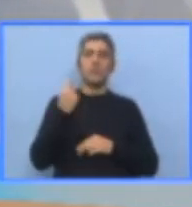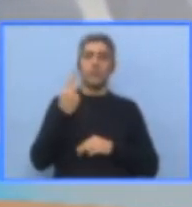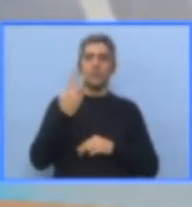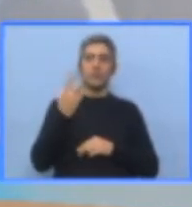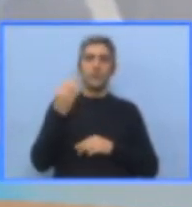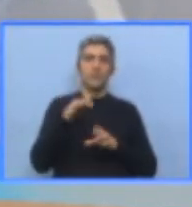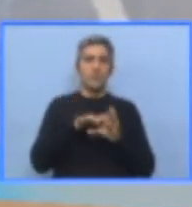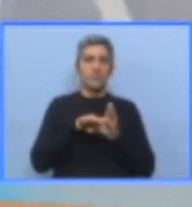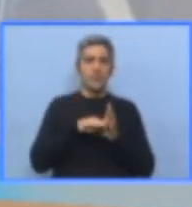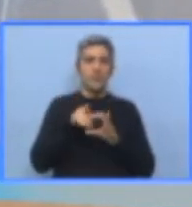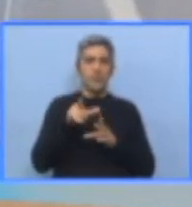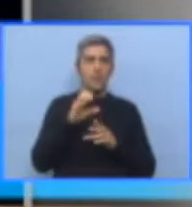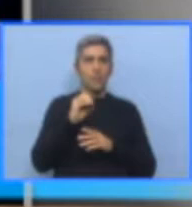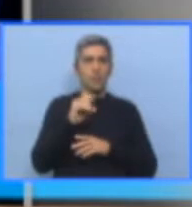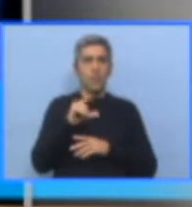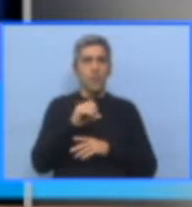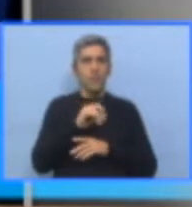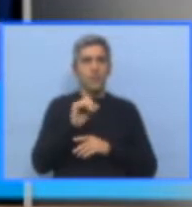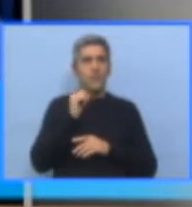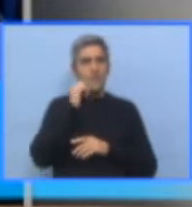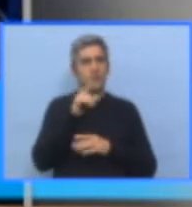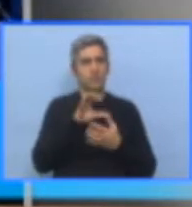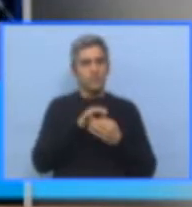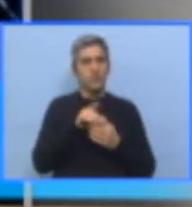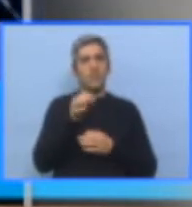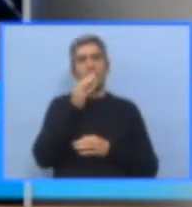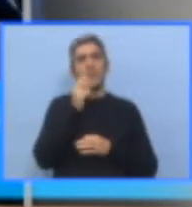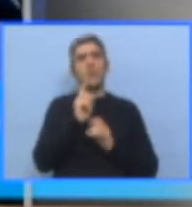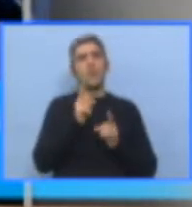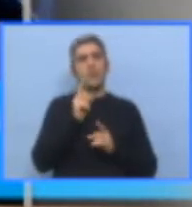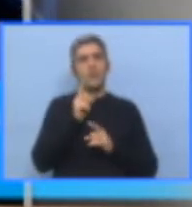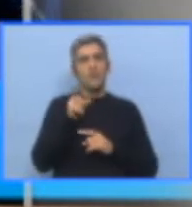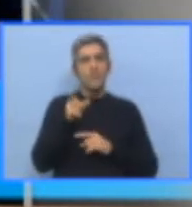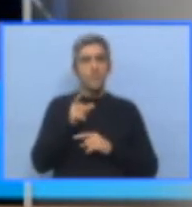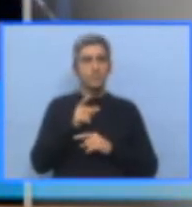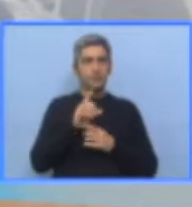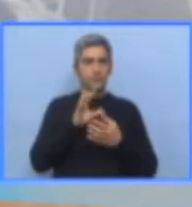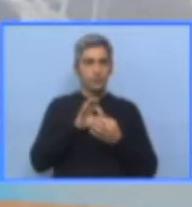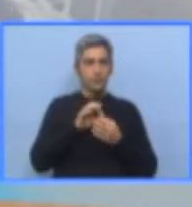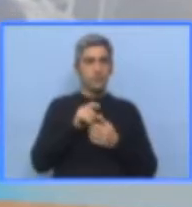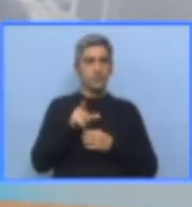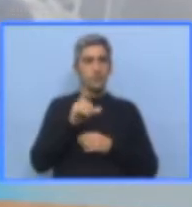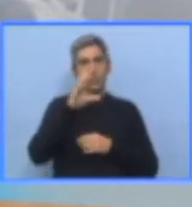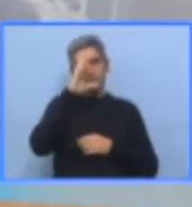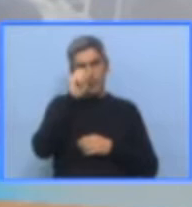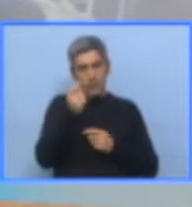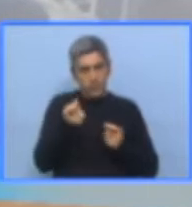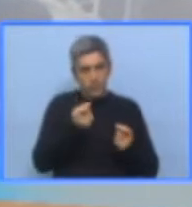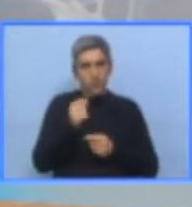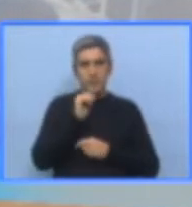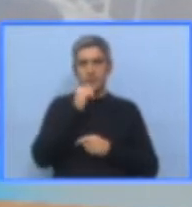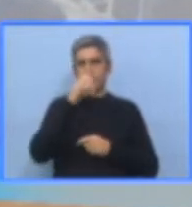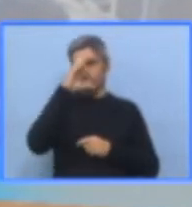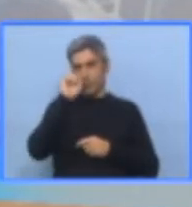colóquio no contexto desse filme. O que é que ele nos vem dizer sobre a relação entre os governos, entre os segredos